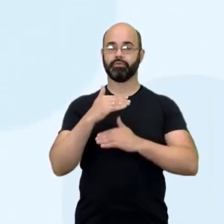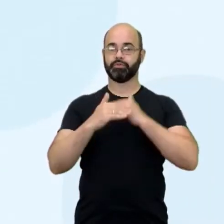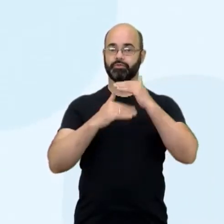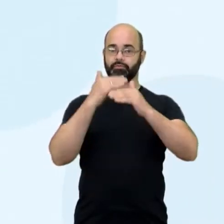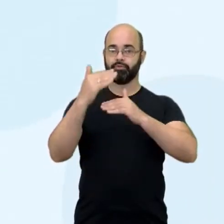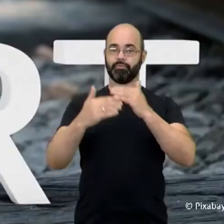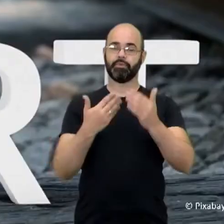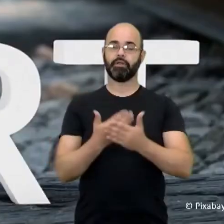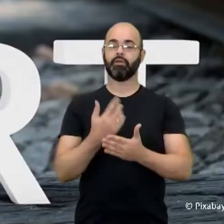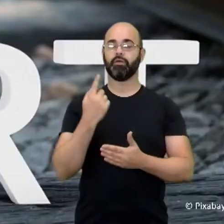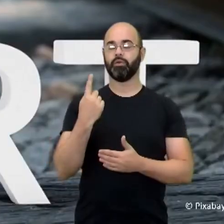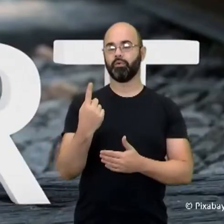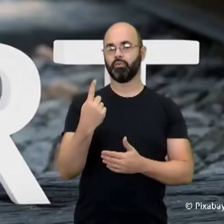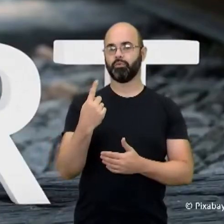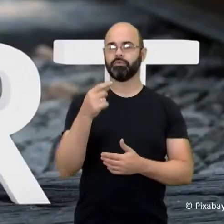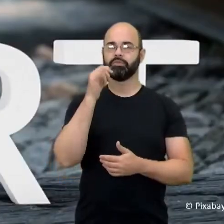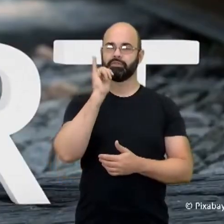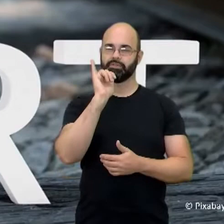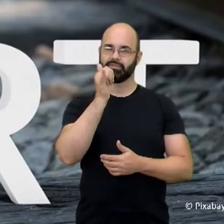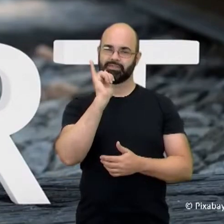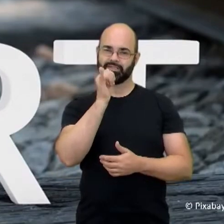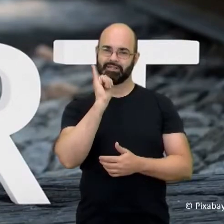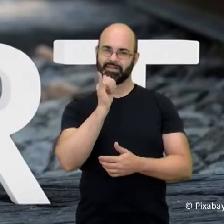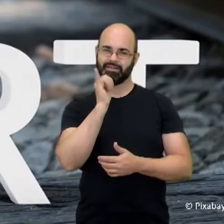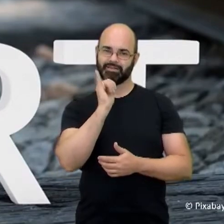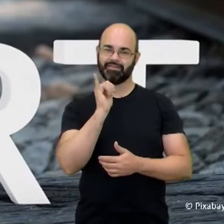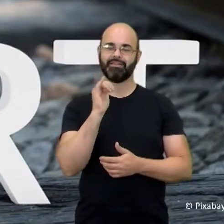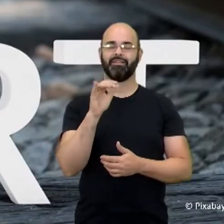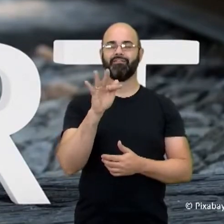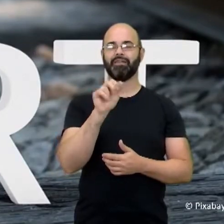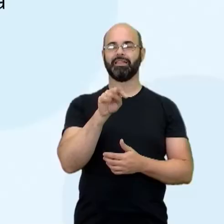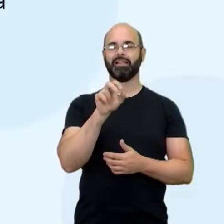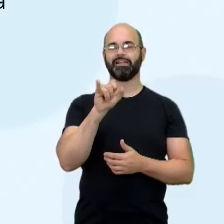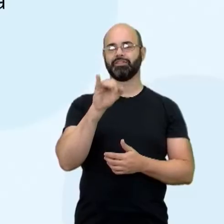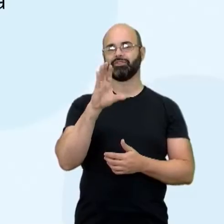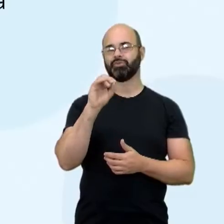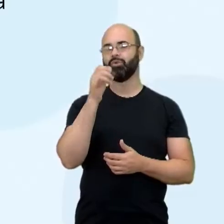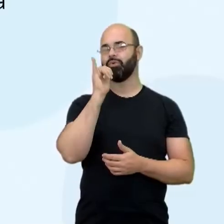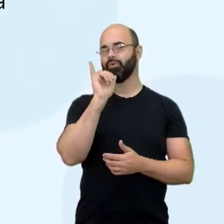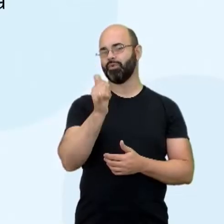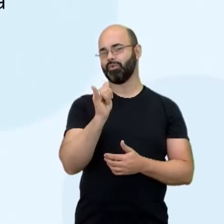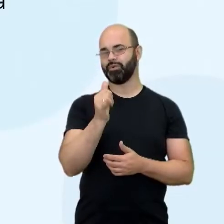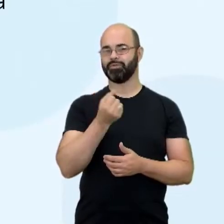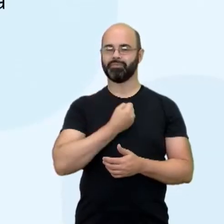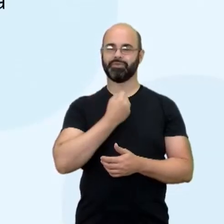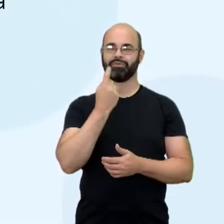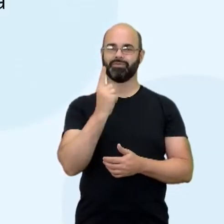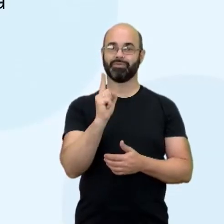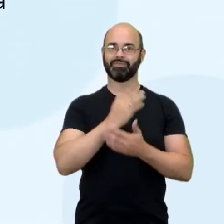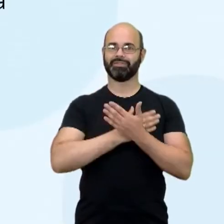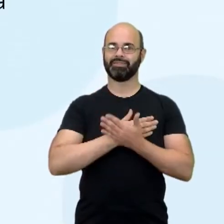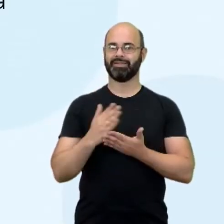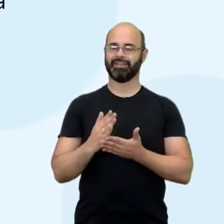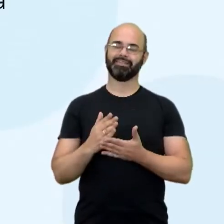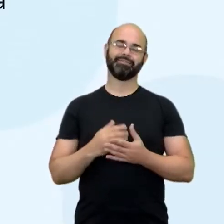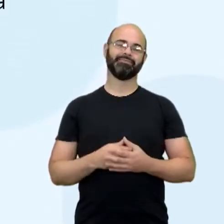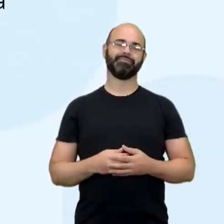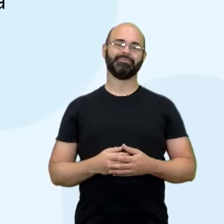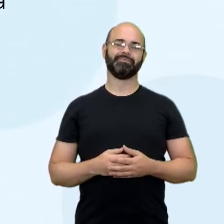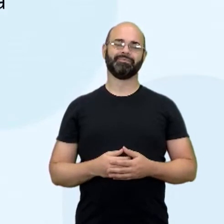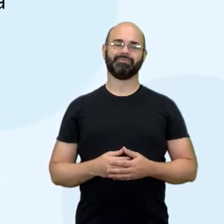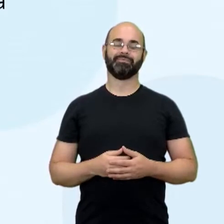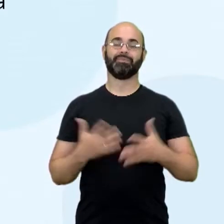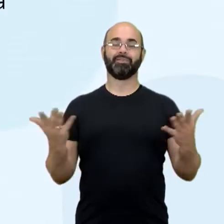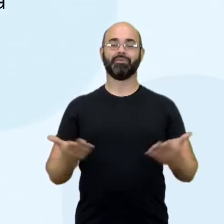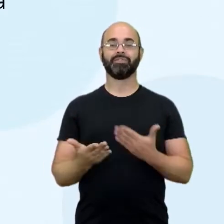Contos Fantásticos 1, certo? E vamos aí para a aula de hoje, que é o que interessa. Qual o objetivo da